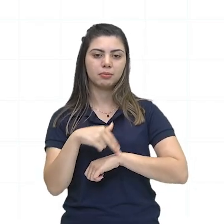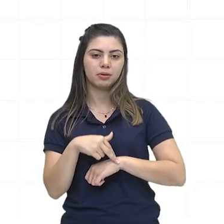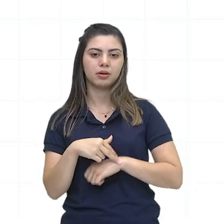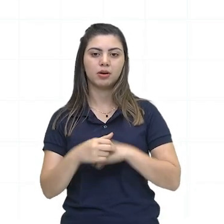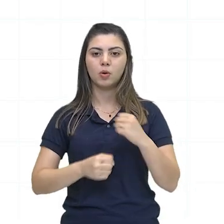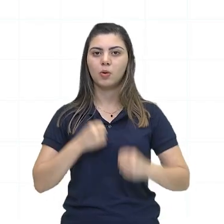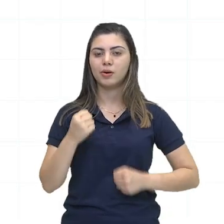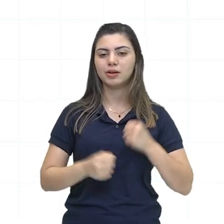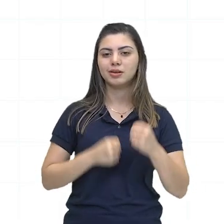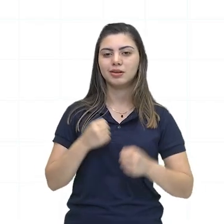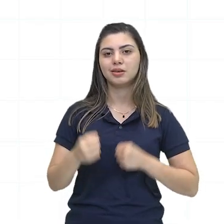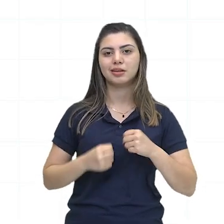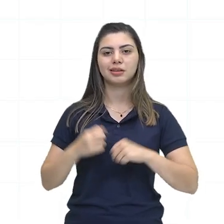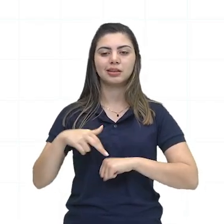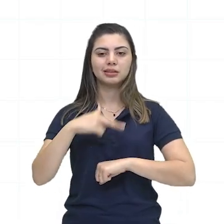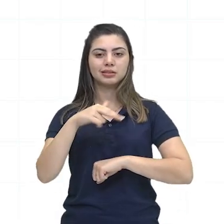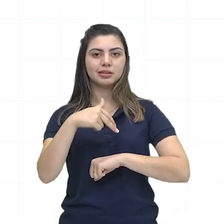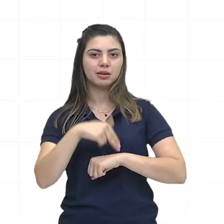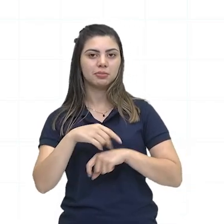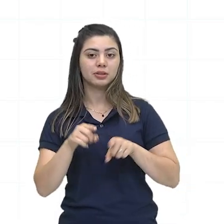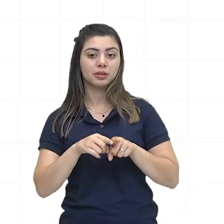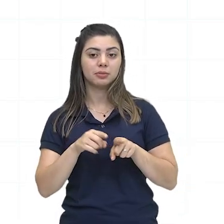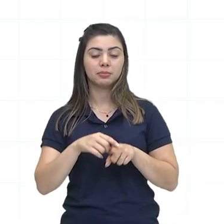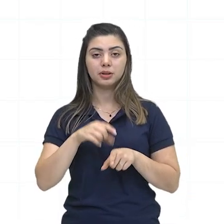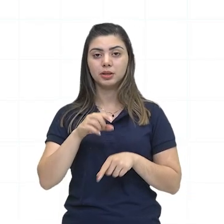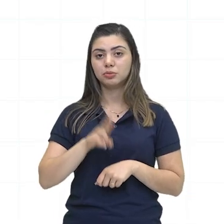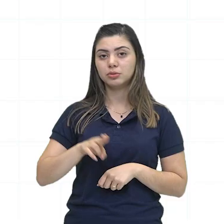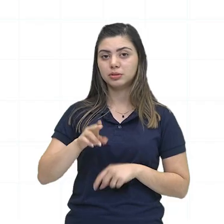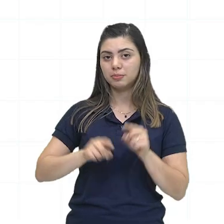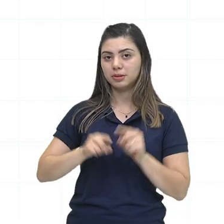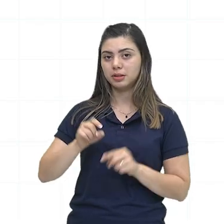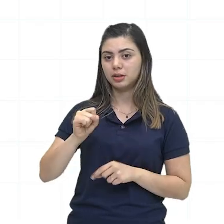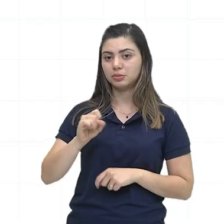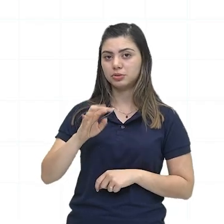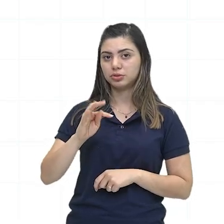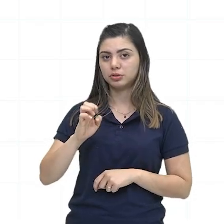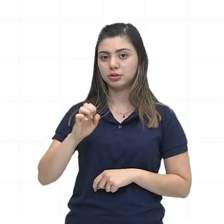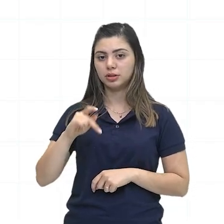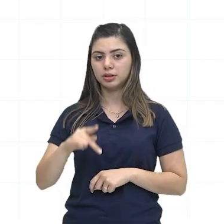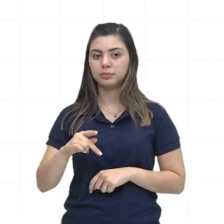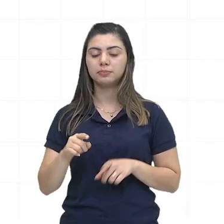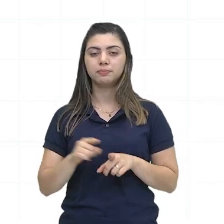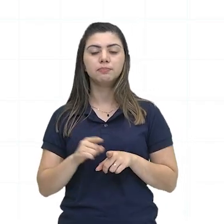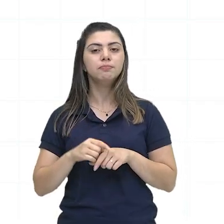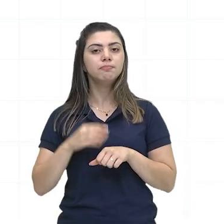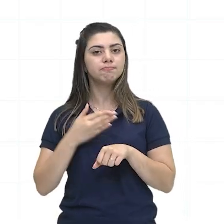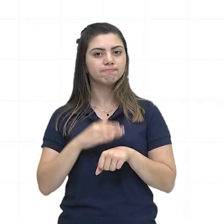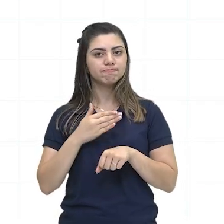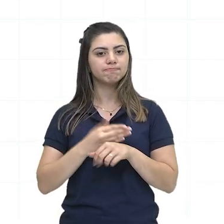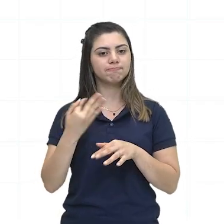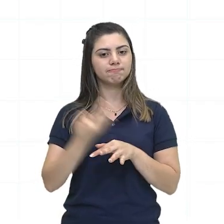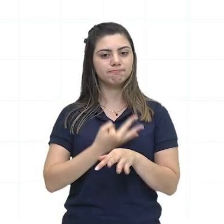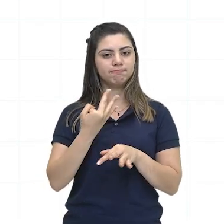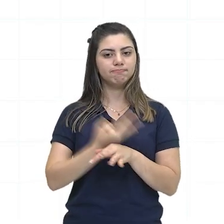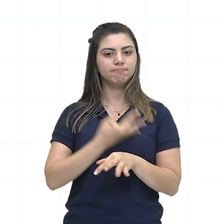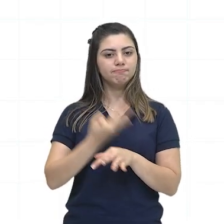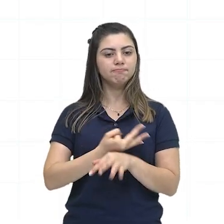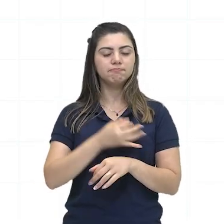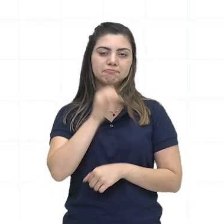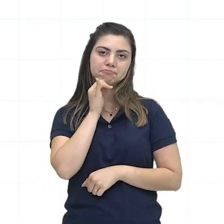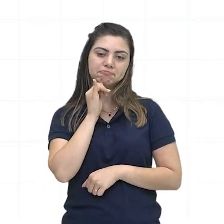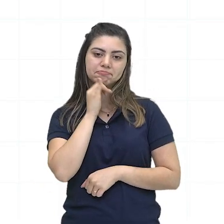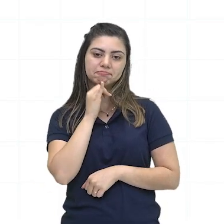corridas, saltos e a questão do uso do step. Nós temos exercícios de resistência,